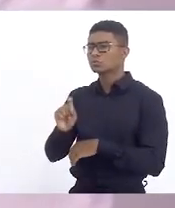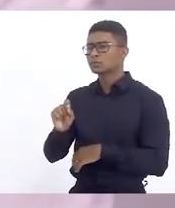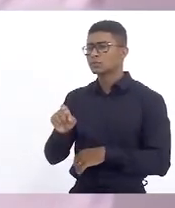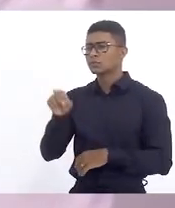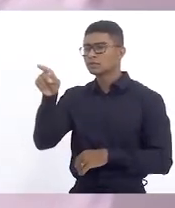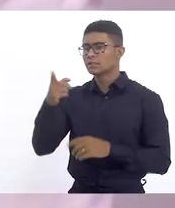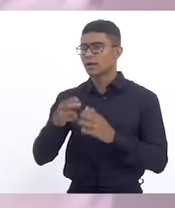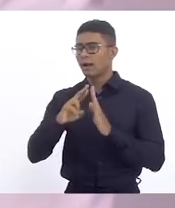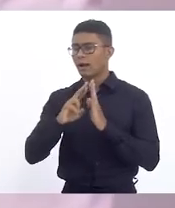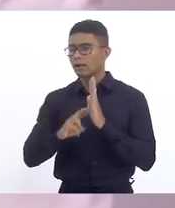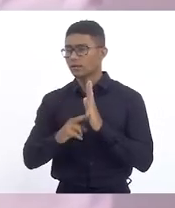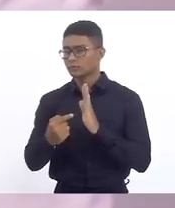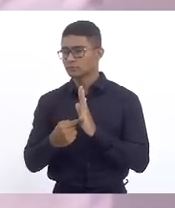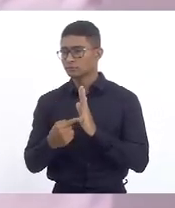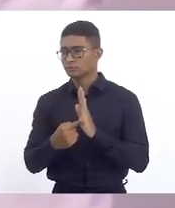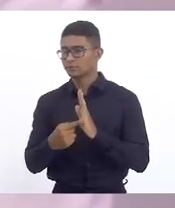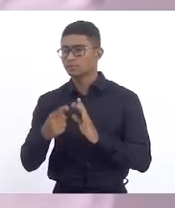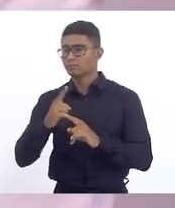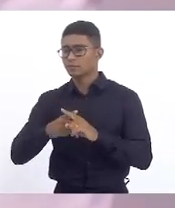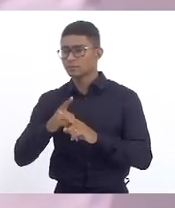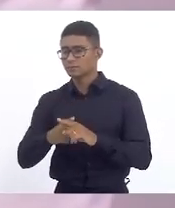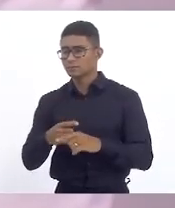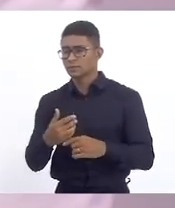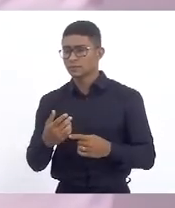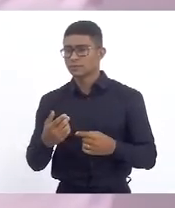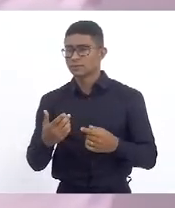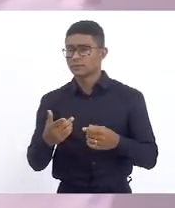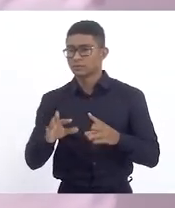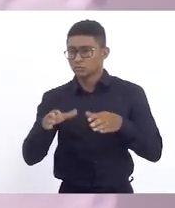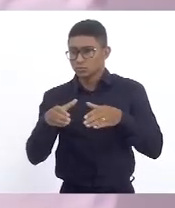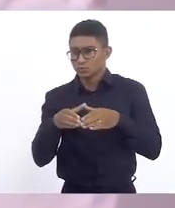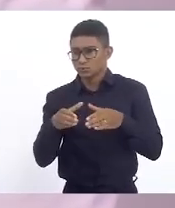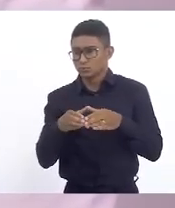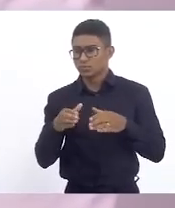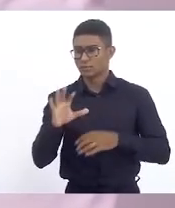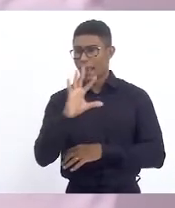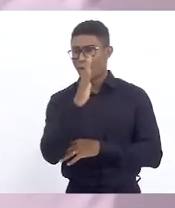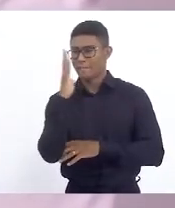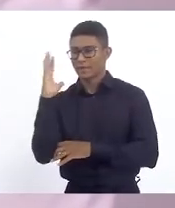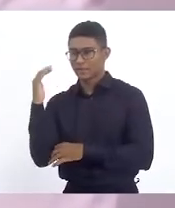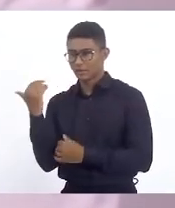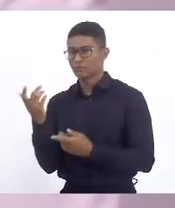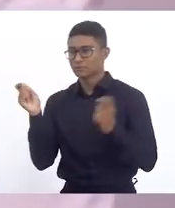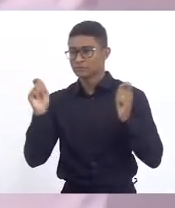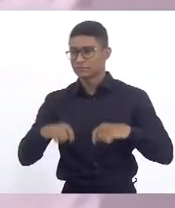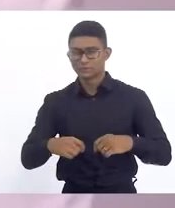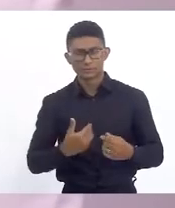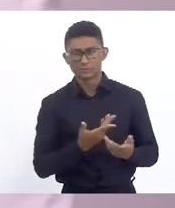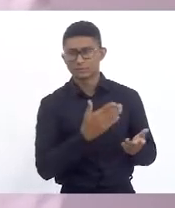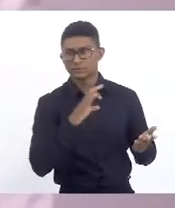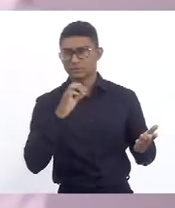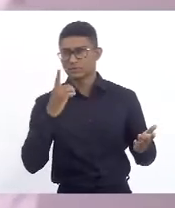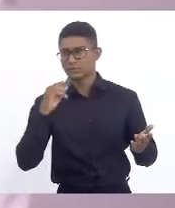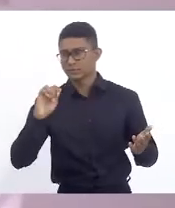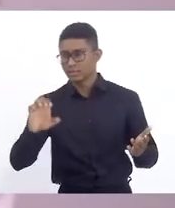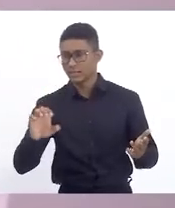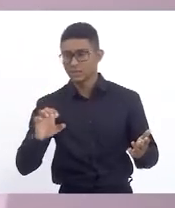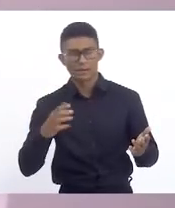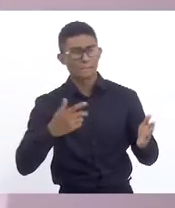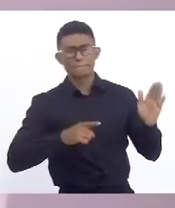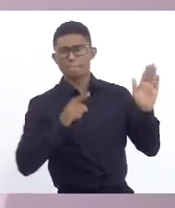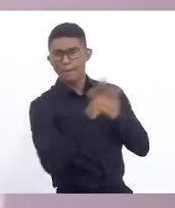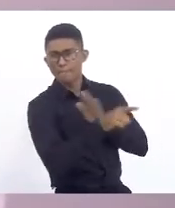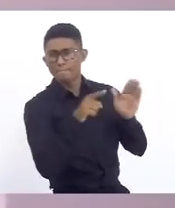seu relatório, porque através da Comissão de Saneamento Ambiental, nós vamos remeter à SEDAI com todas essas perguntas, essas